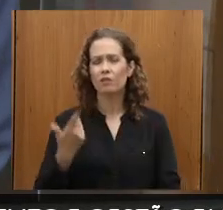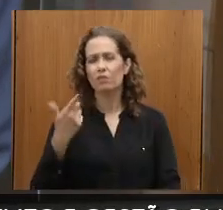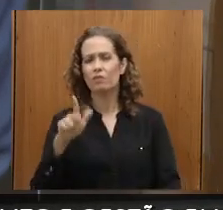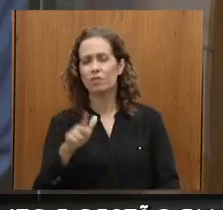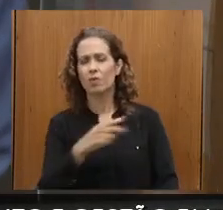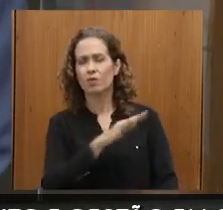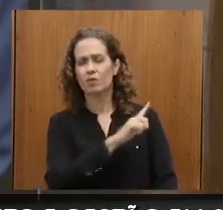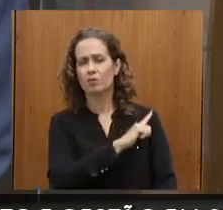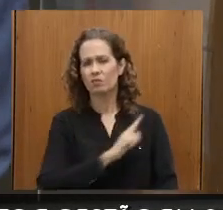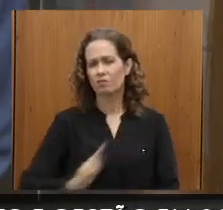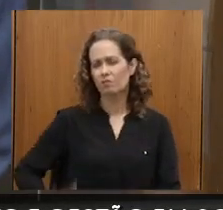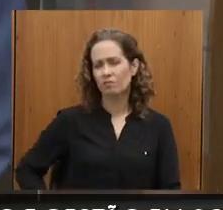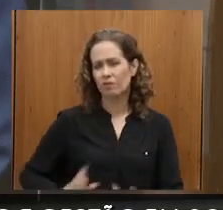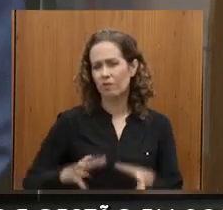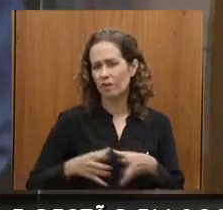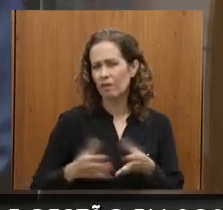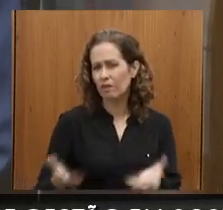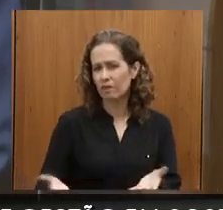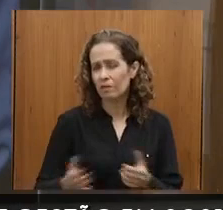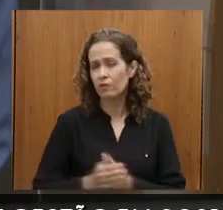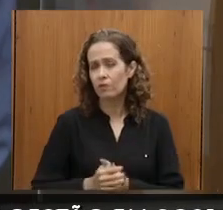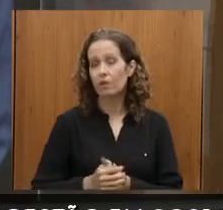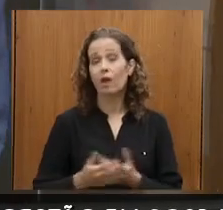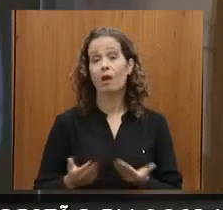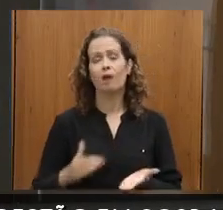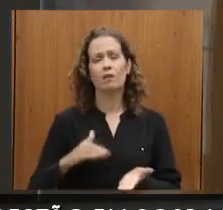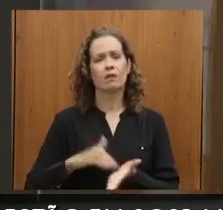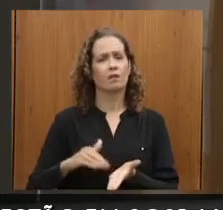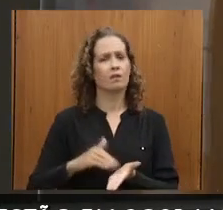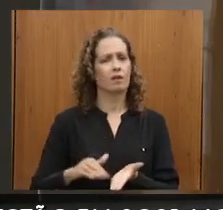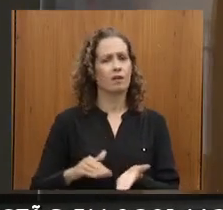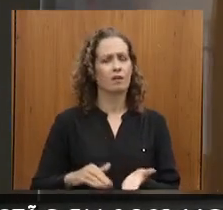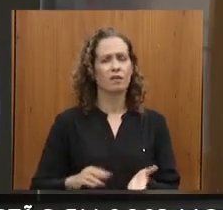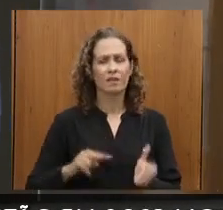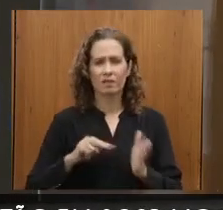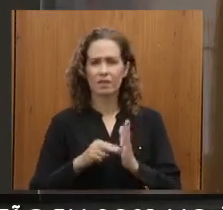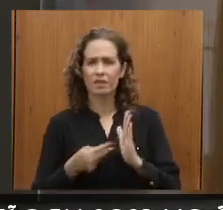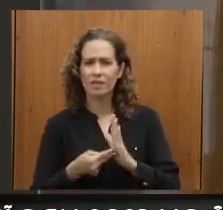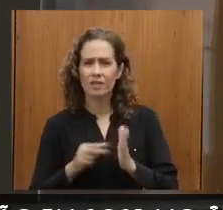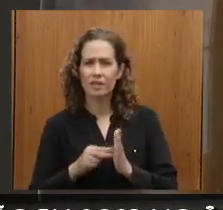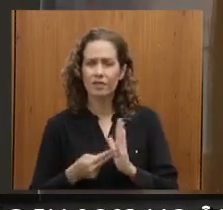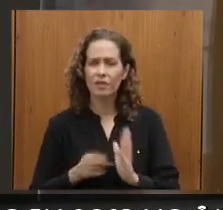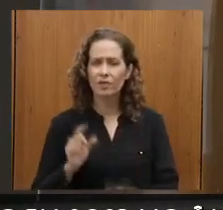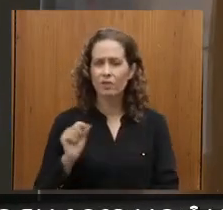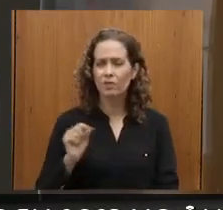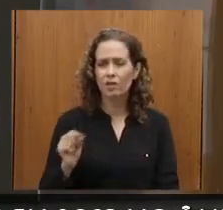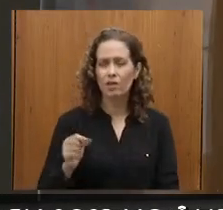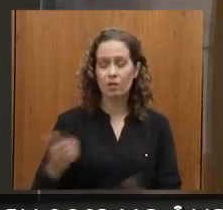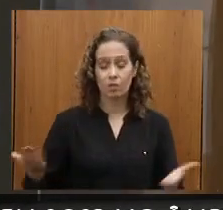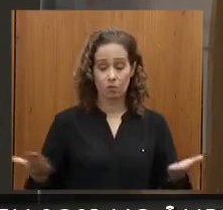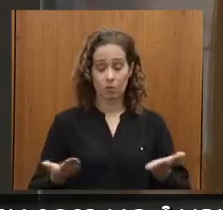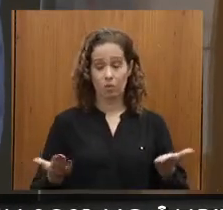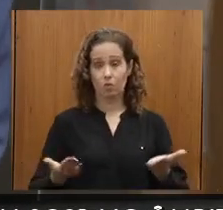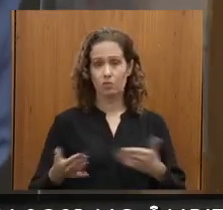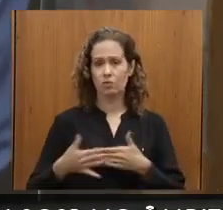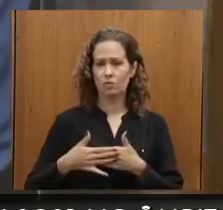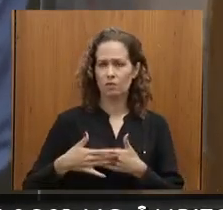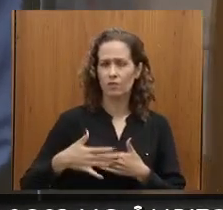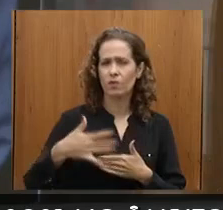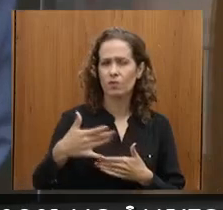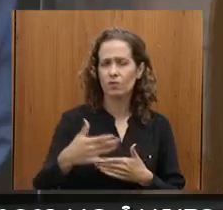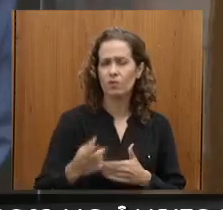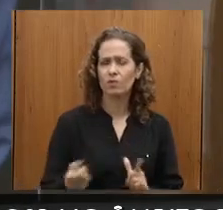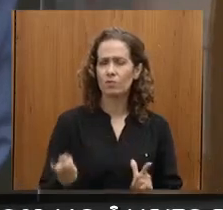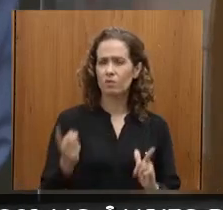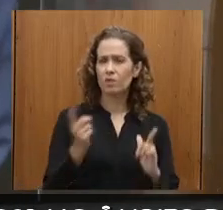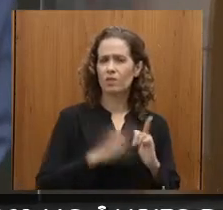Agora, isso não significa, secretário, negar o presente, o futuro, uma dívida,